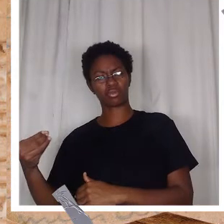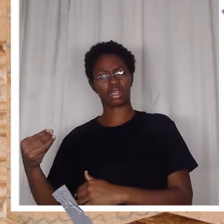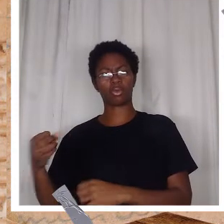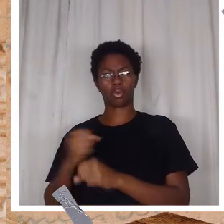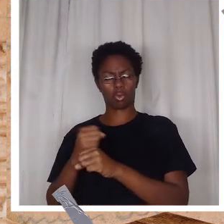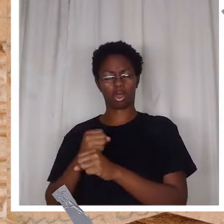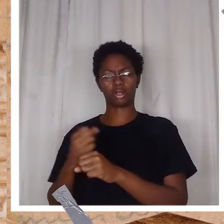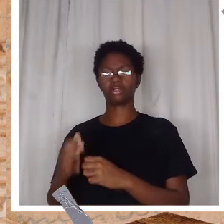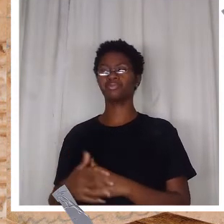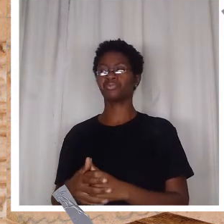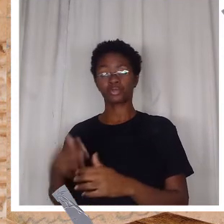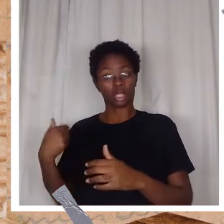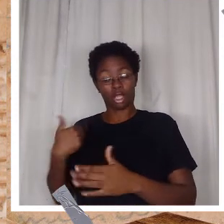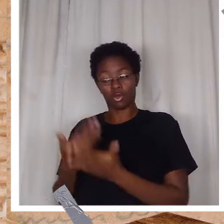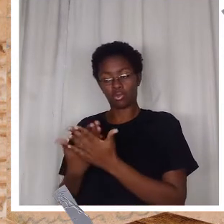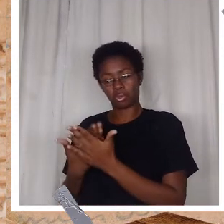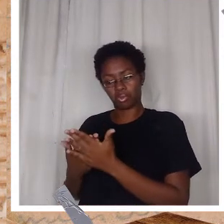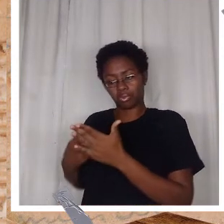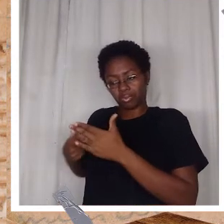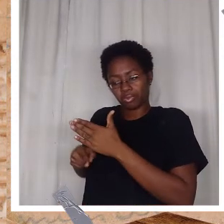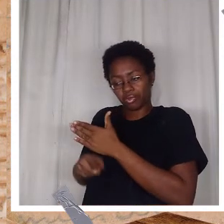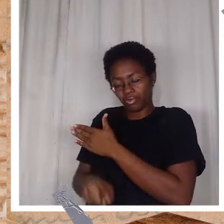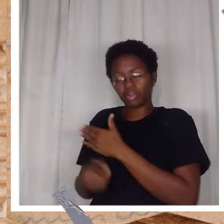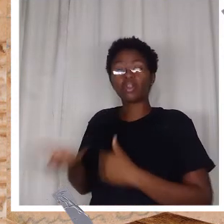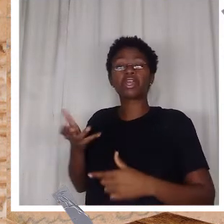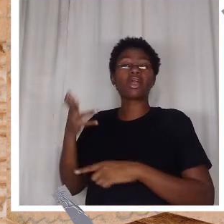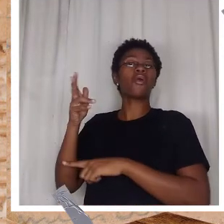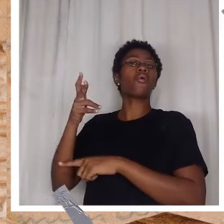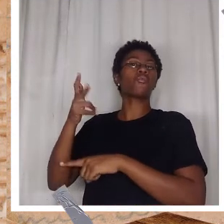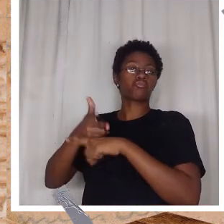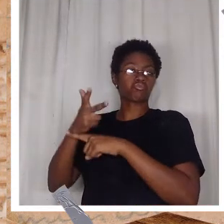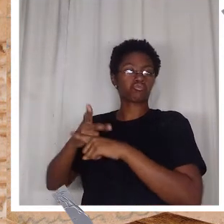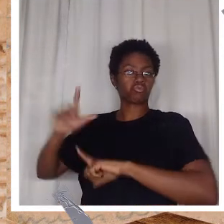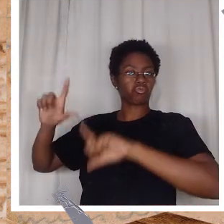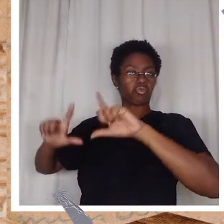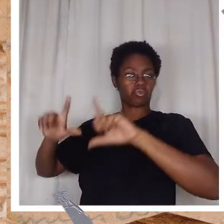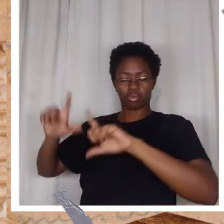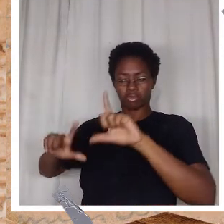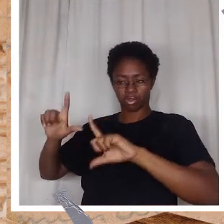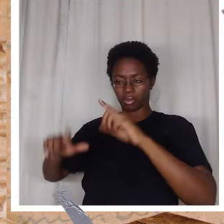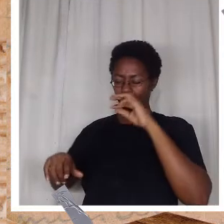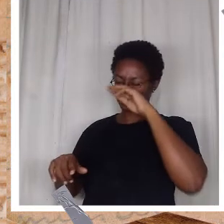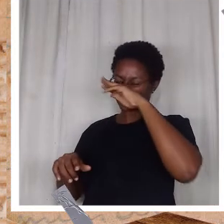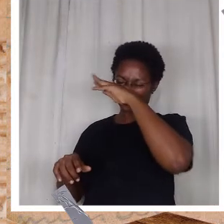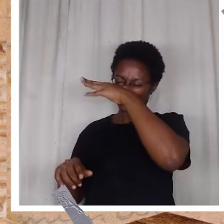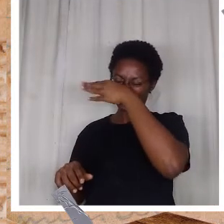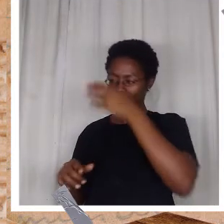Carolina Maria de Jesus, que eu queria fazer um filme sobre ela. Eu cheguei a ganhar um